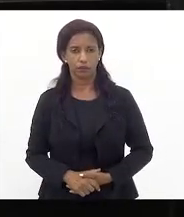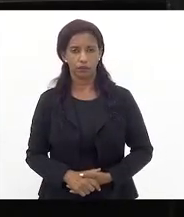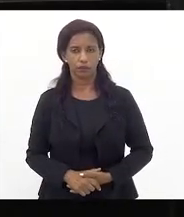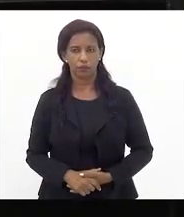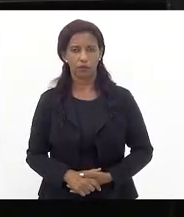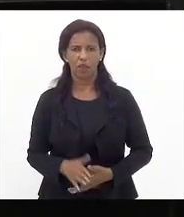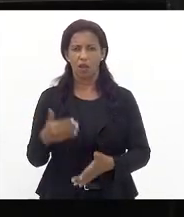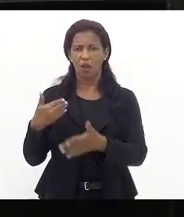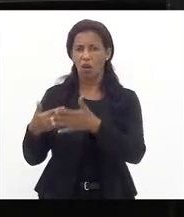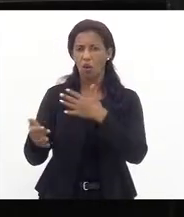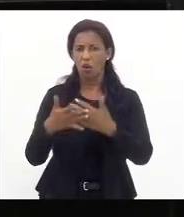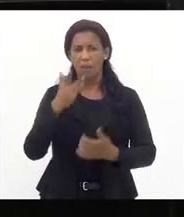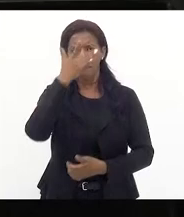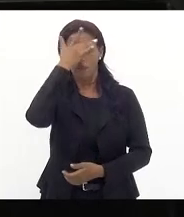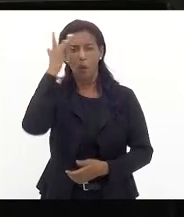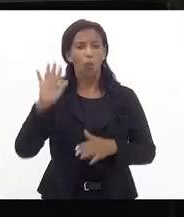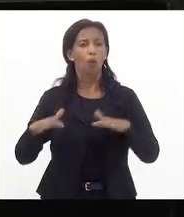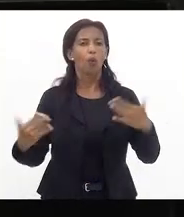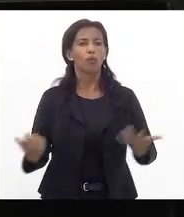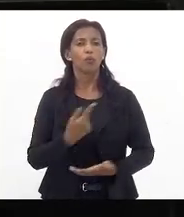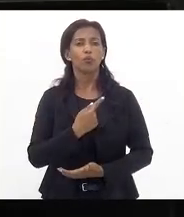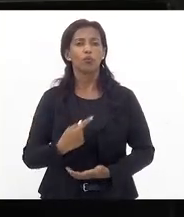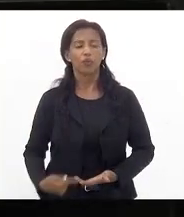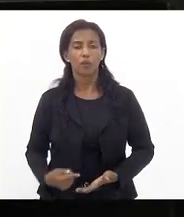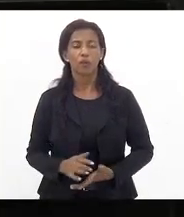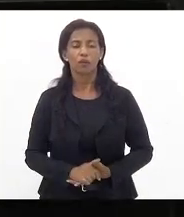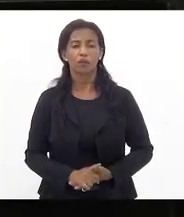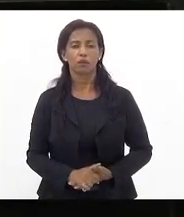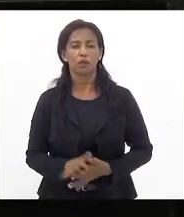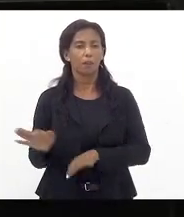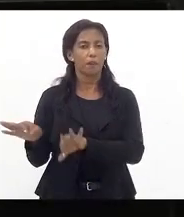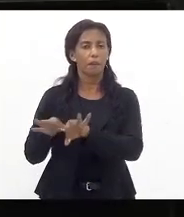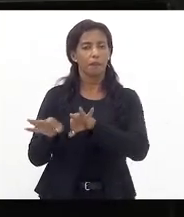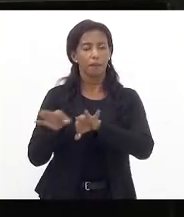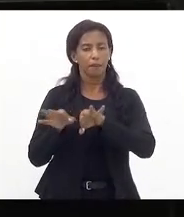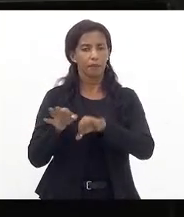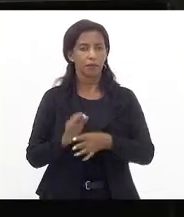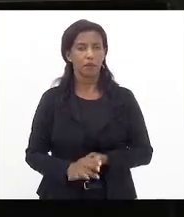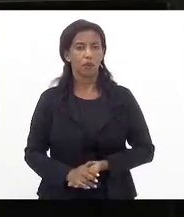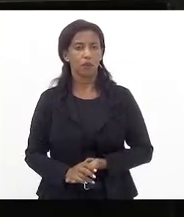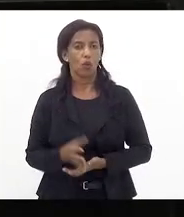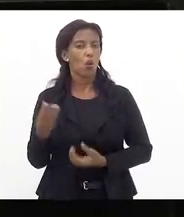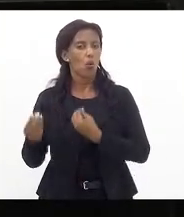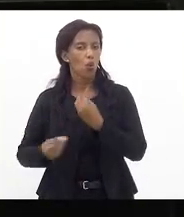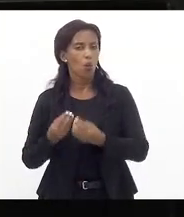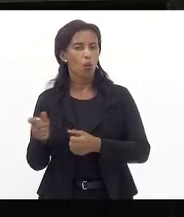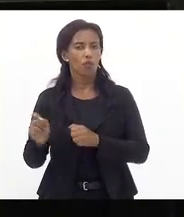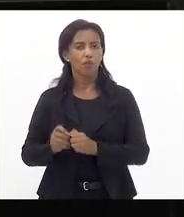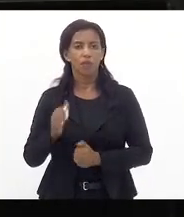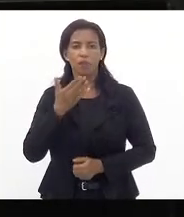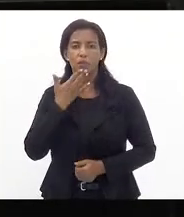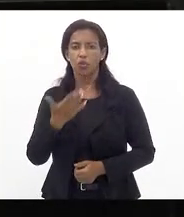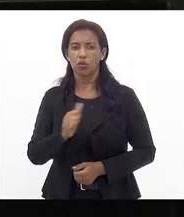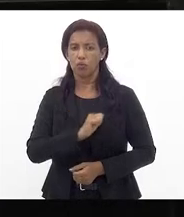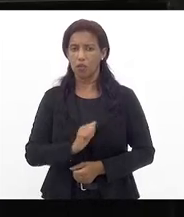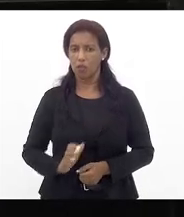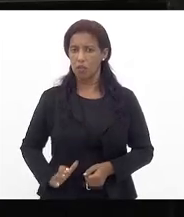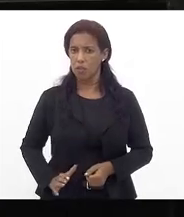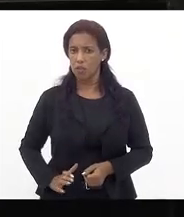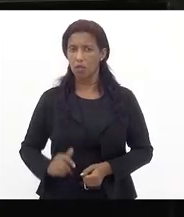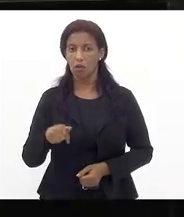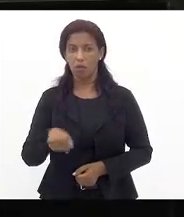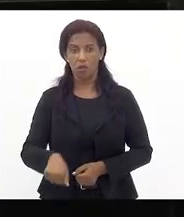a qualquer um de... Quando foi um governo que preparou, como fez a pedido do presidente André Siciliano, que